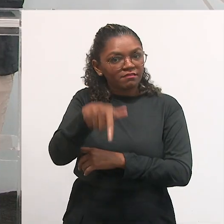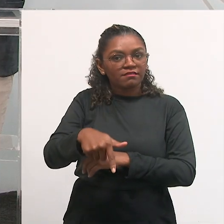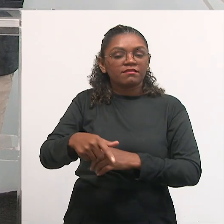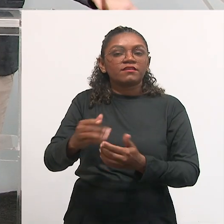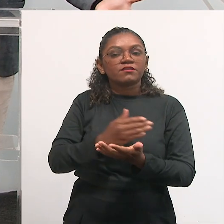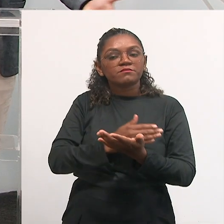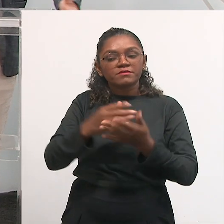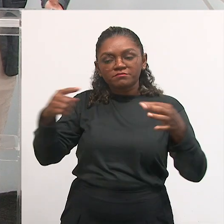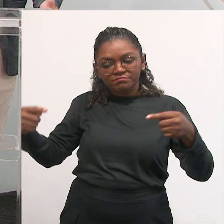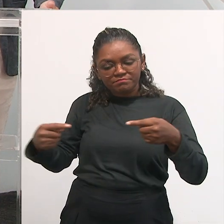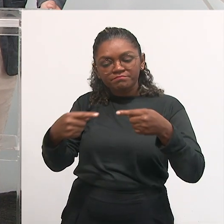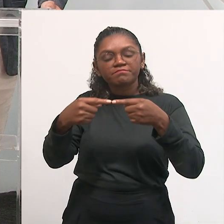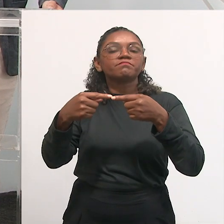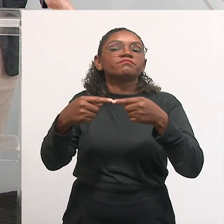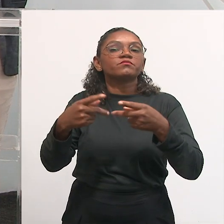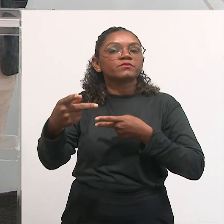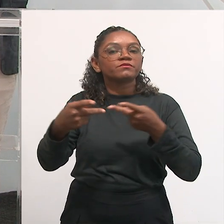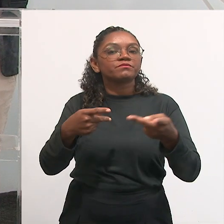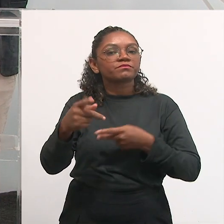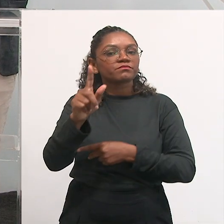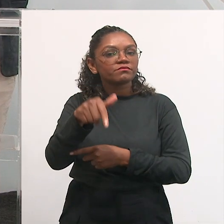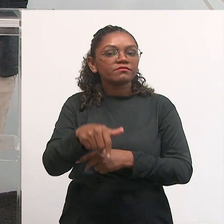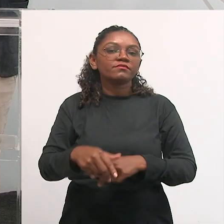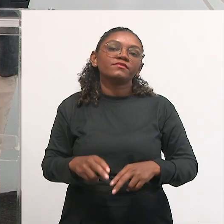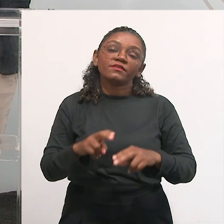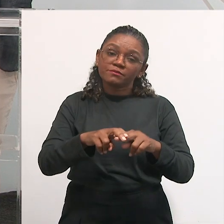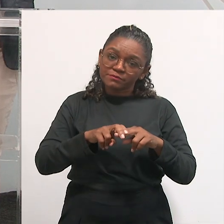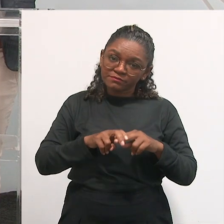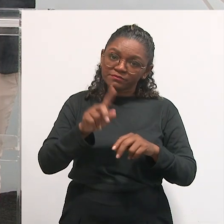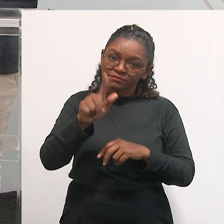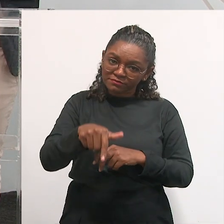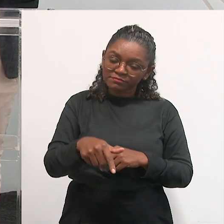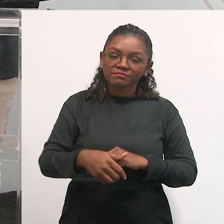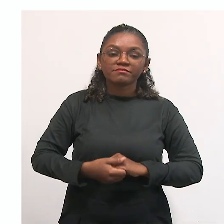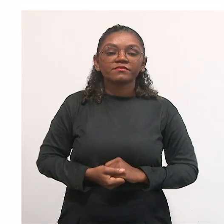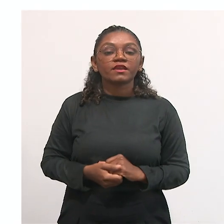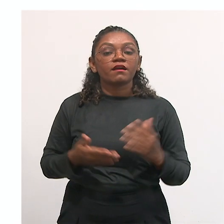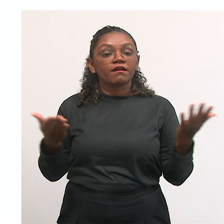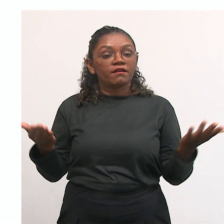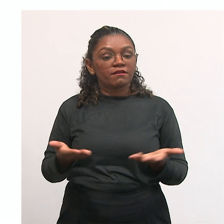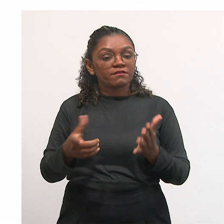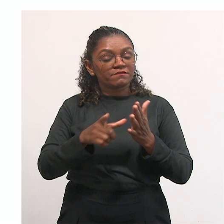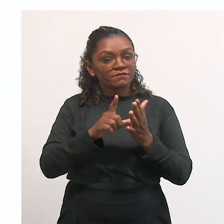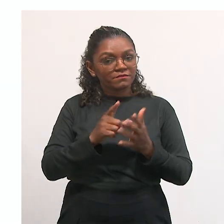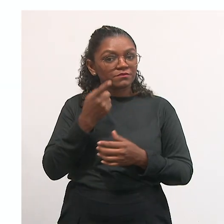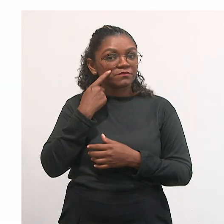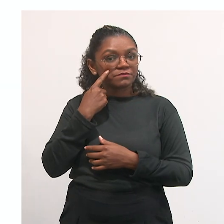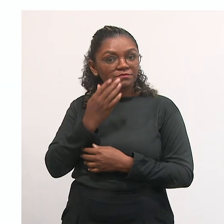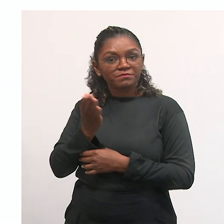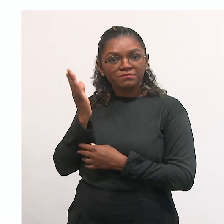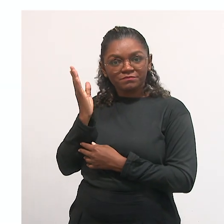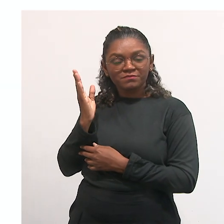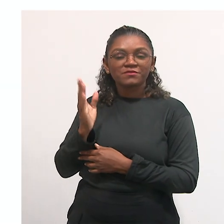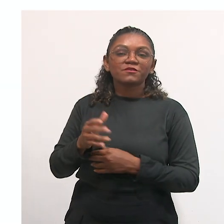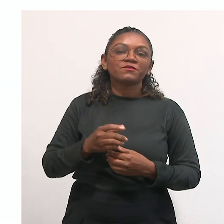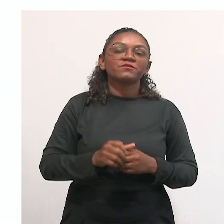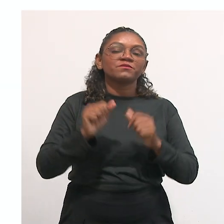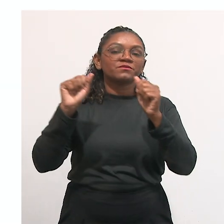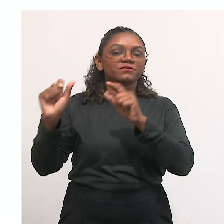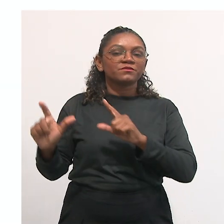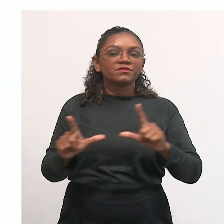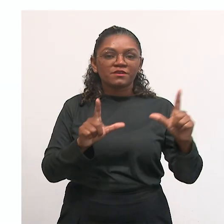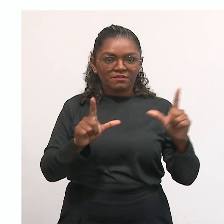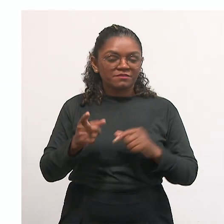faz uma ligação com aquele teu projeto, perfeito? Então esse é o escopo. Voltando aqui para o nosso slide, da nossa